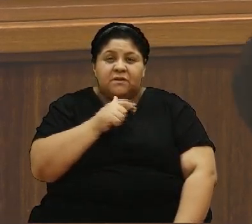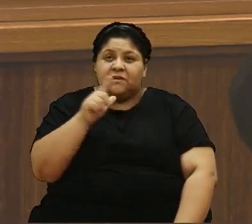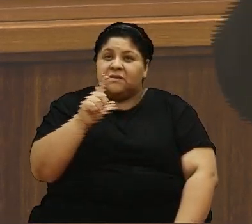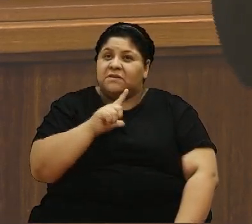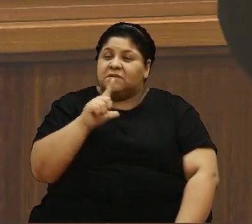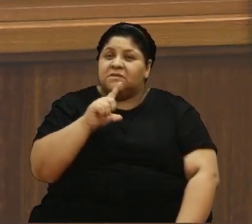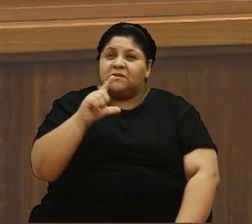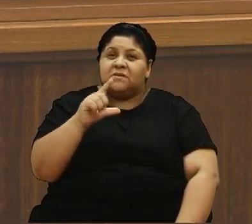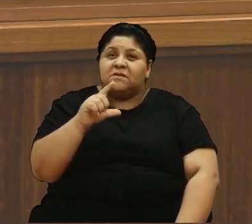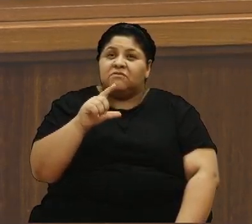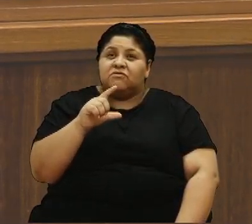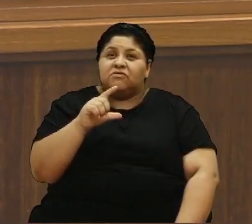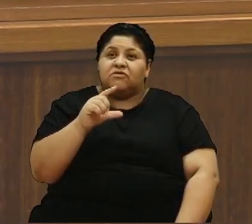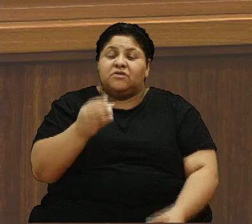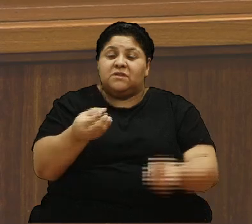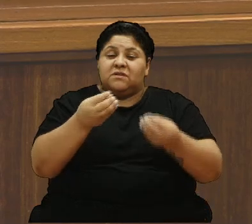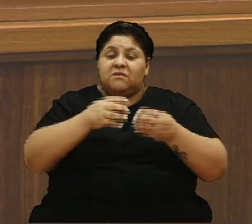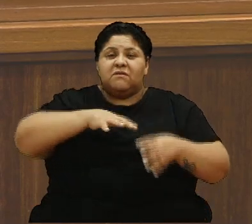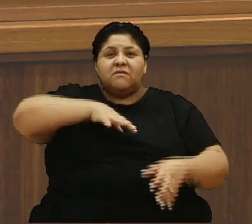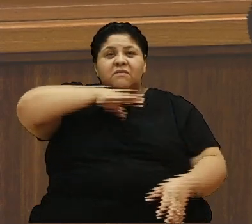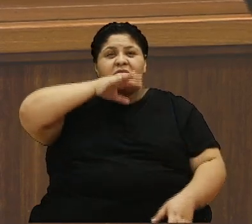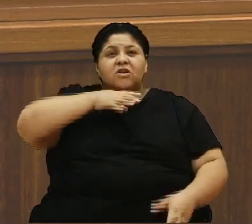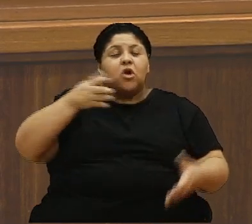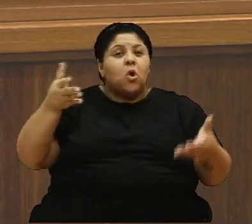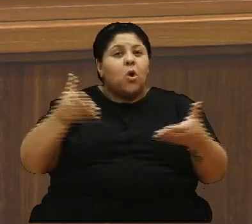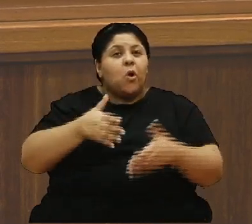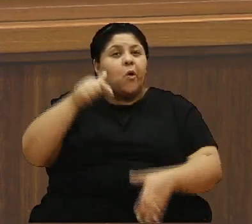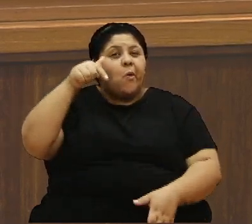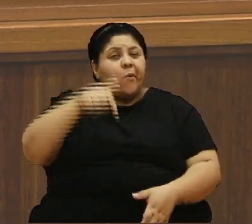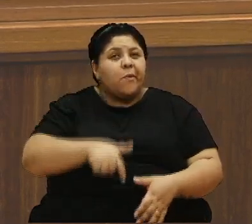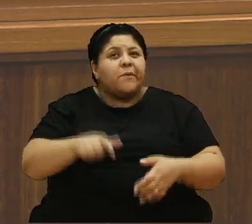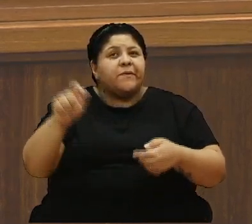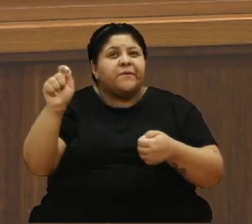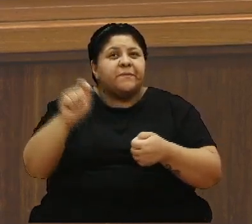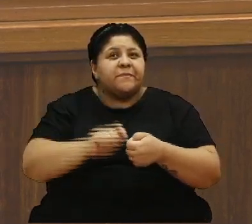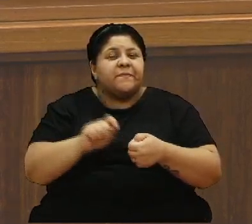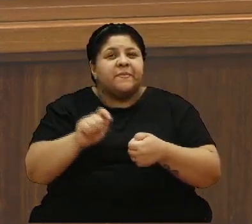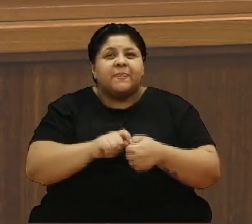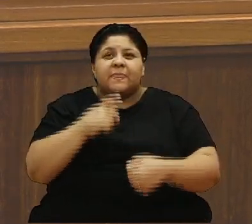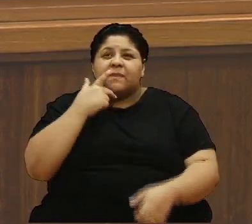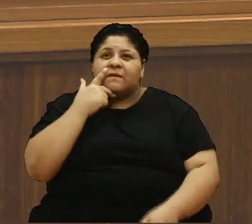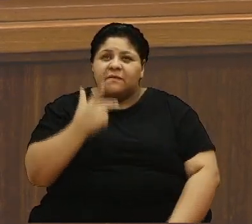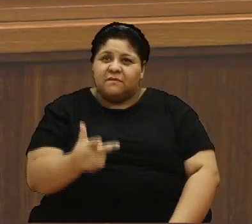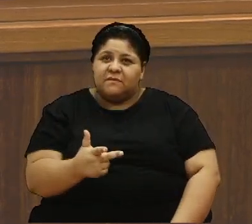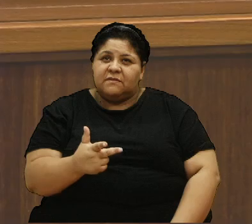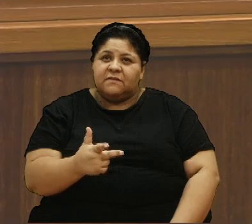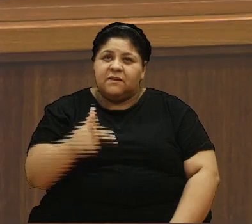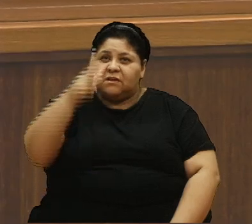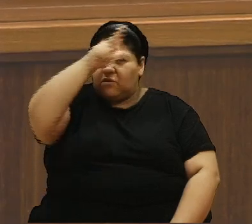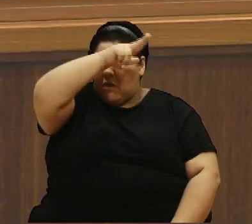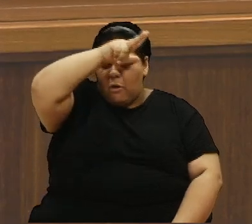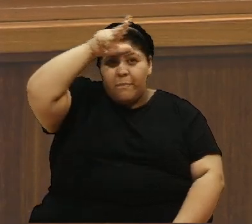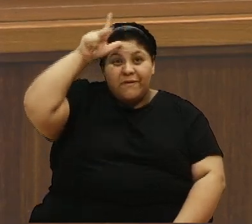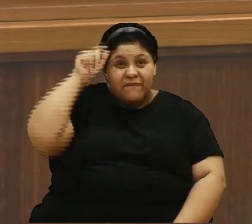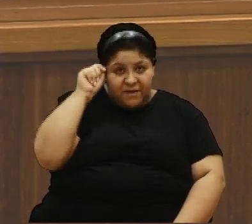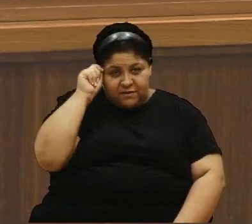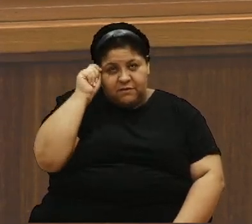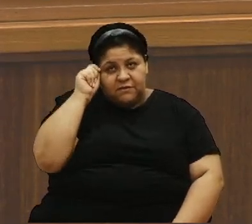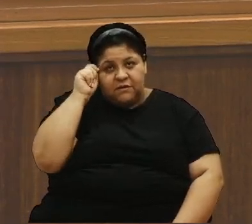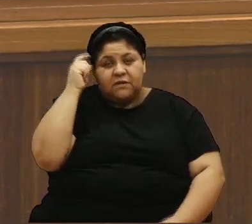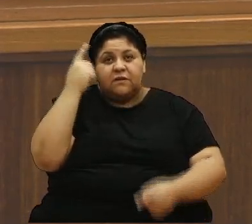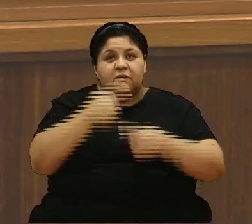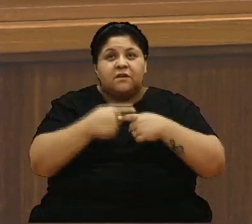tinham recebido o terreno. Que eu quero aqui fazer uma ressalva ao prefeito.